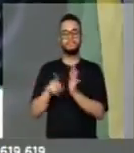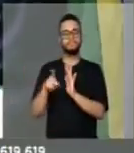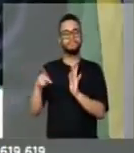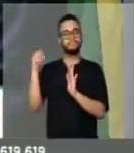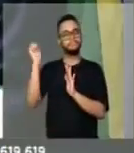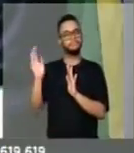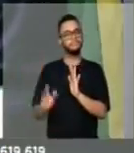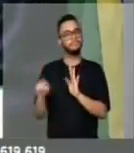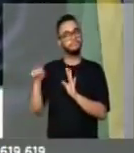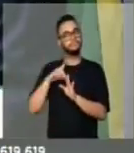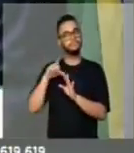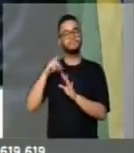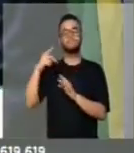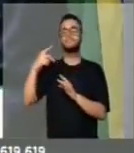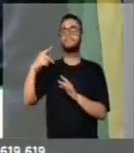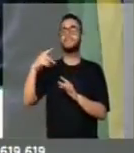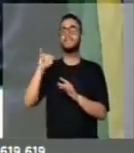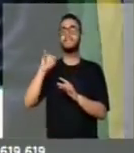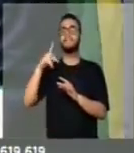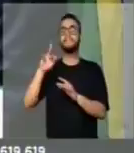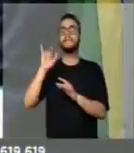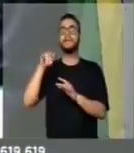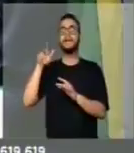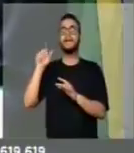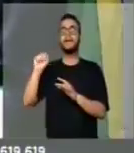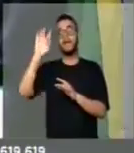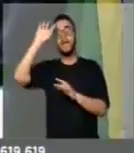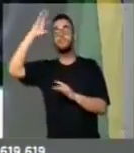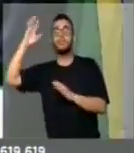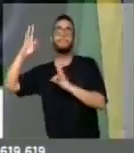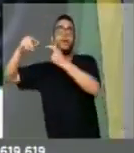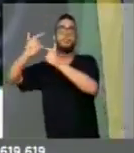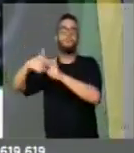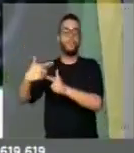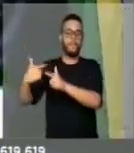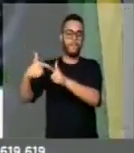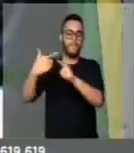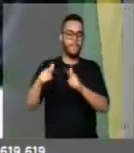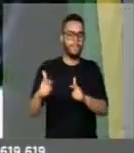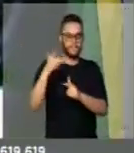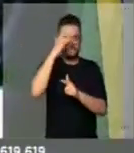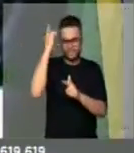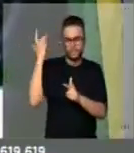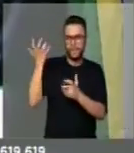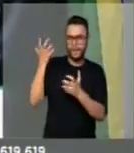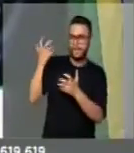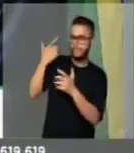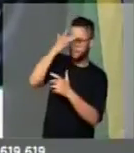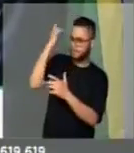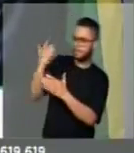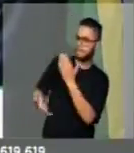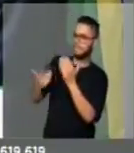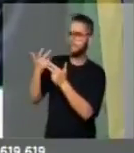o posto Ipiranga resolve os problemas dos perdidos, dos desejosos, dos sedentos e por aí